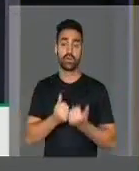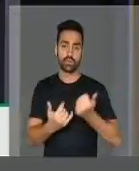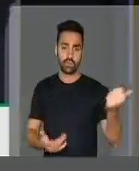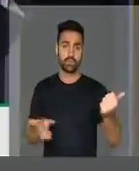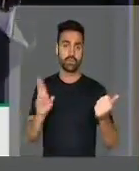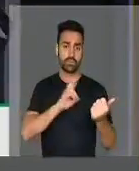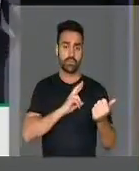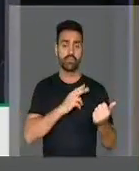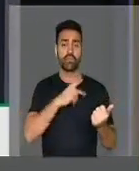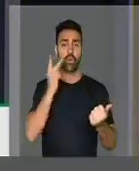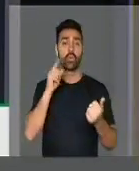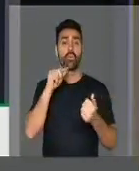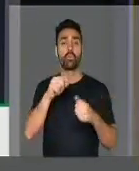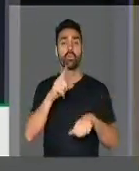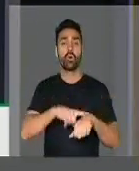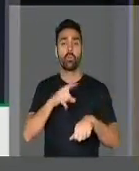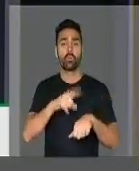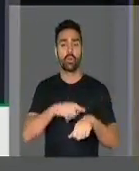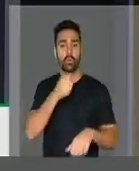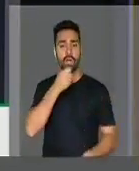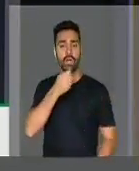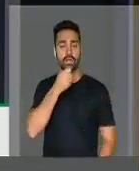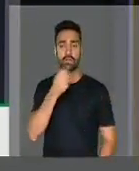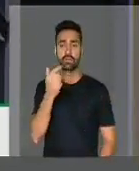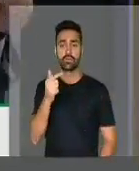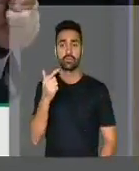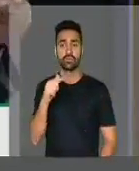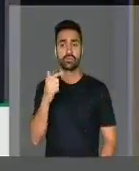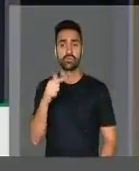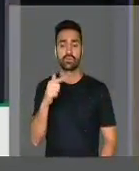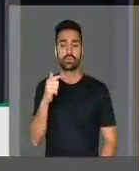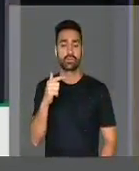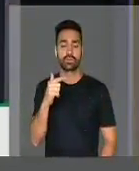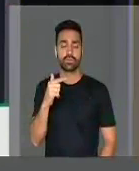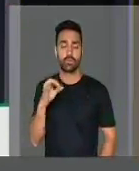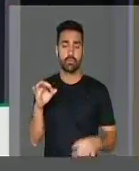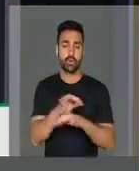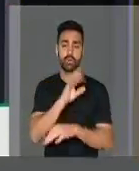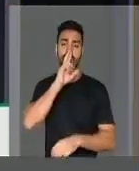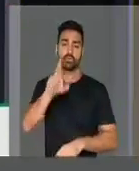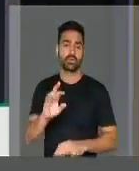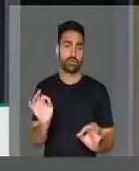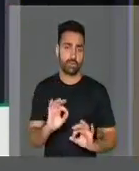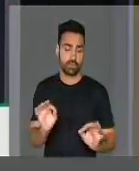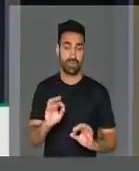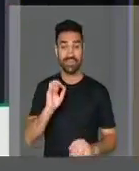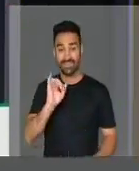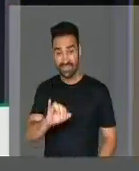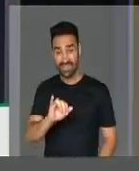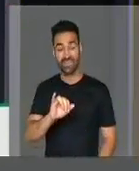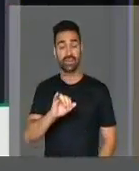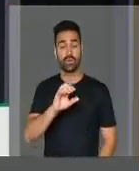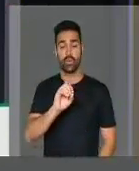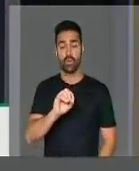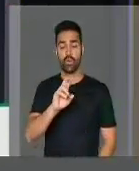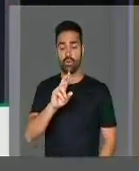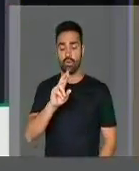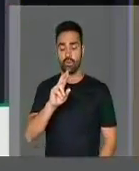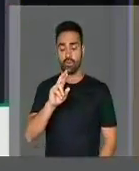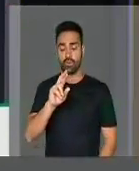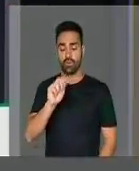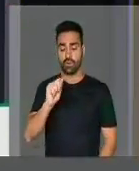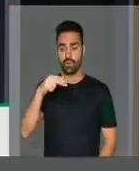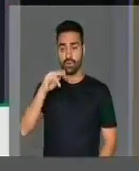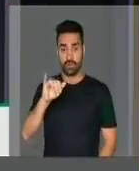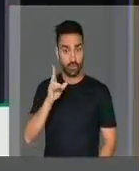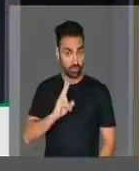naquele momento ainda não havia uma posição. Né? Eu pergunto, se o Dom Orani permanecesse em Belém,